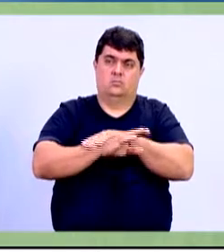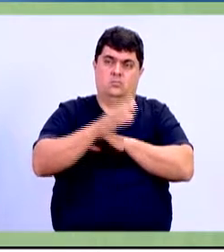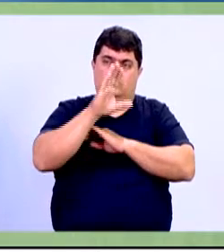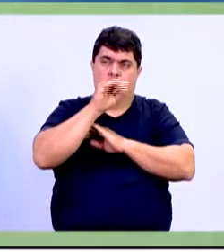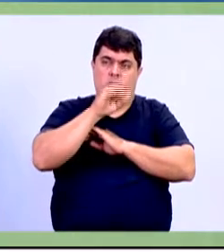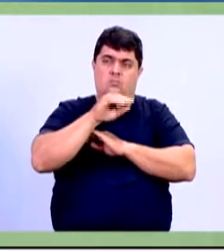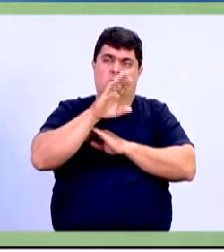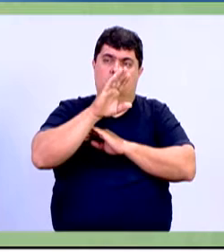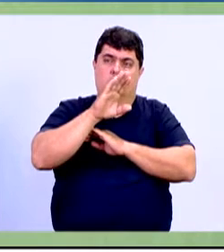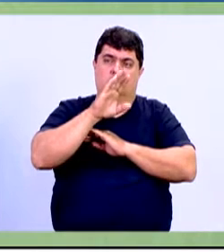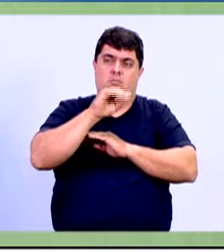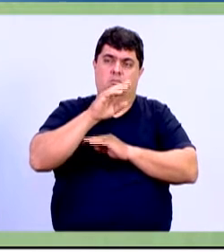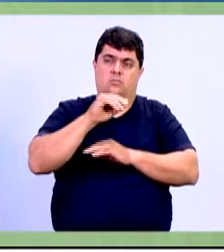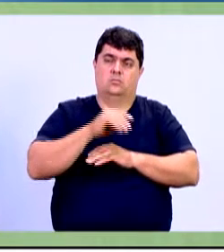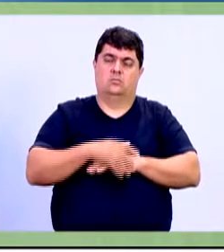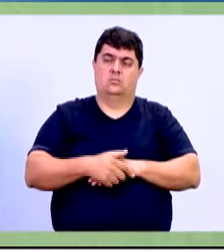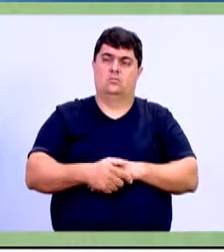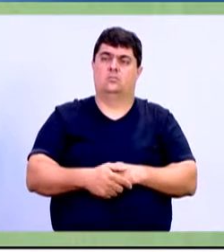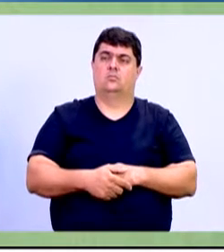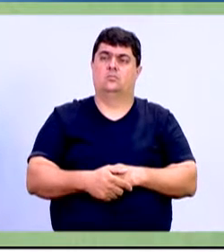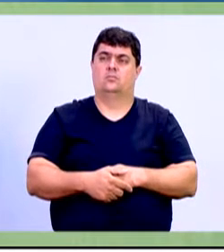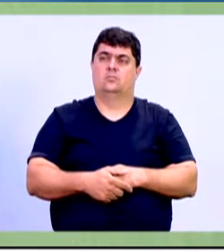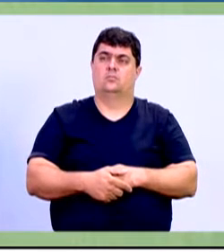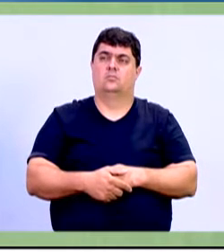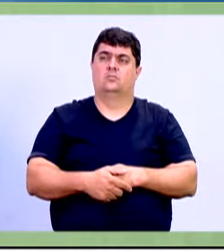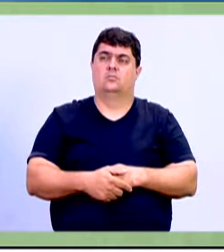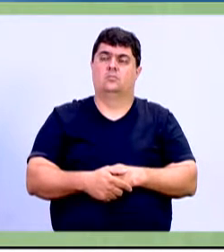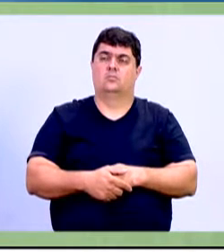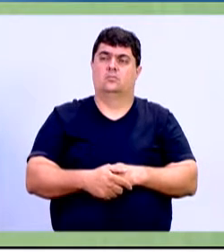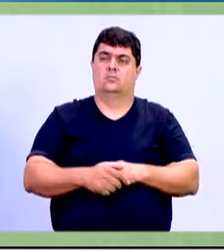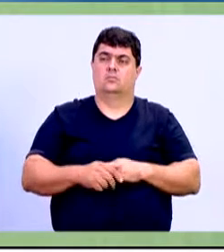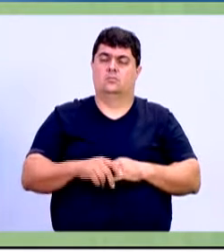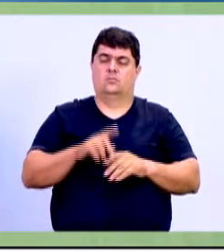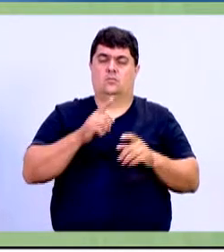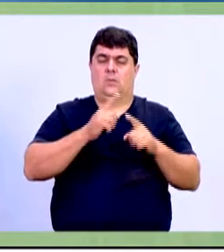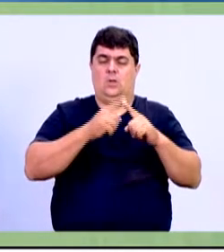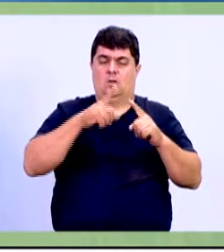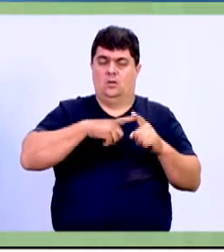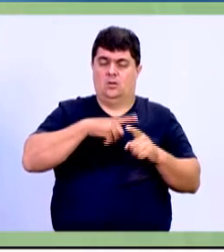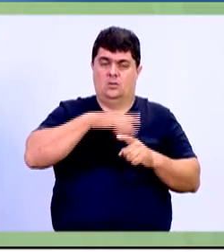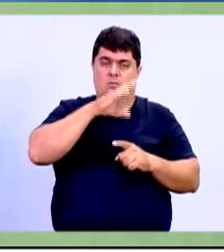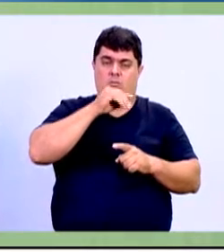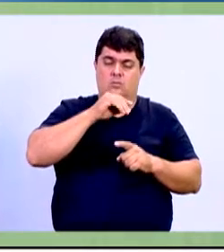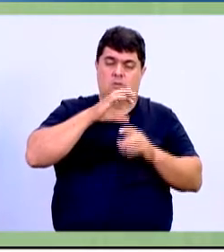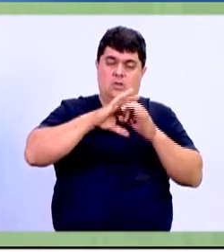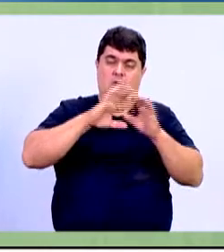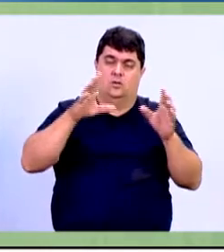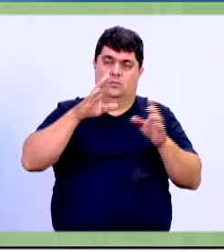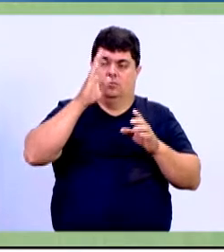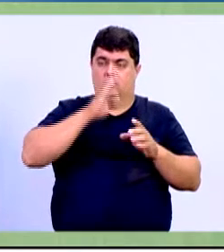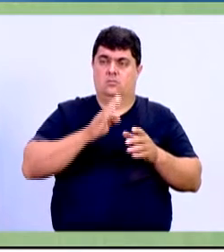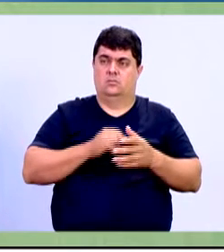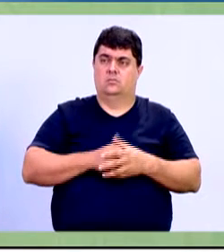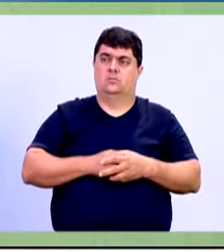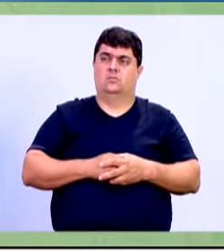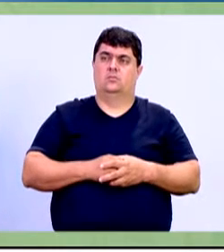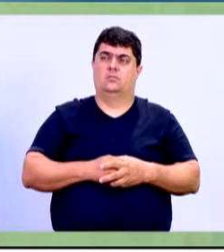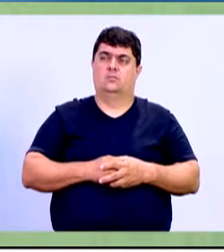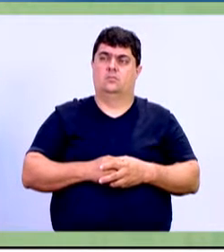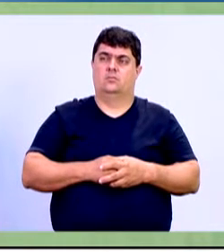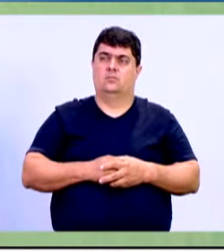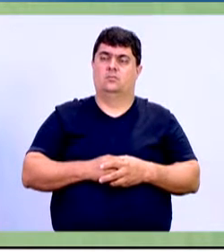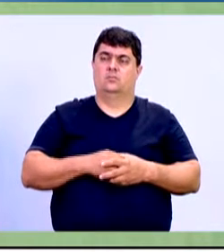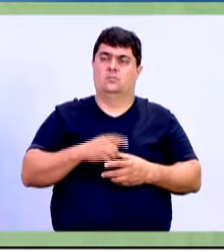software livre, esse aqui software livre, Nagios software livre, OCS software livre, OpenAudit software livre, esses dois